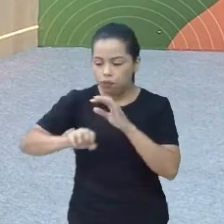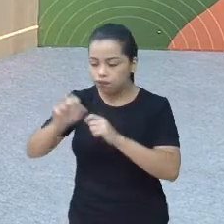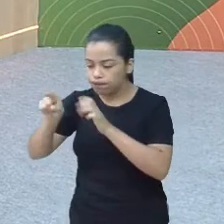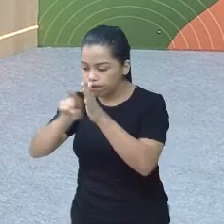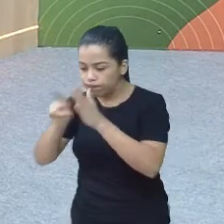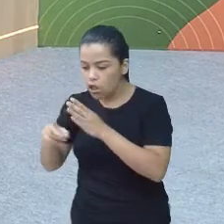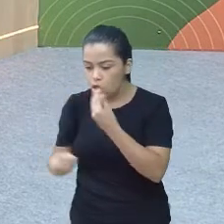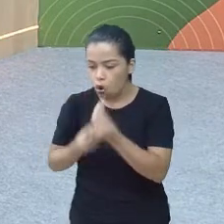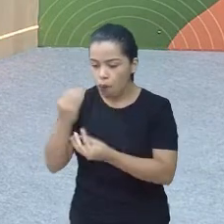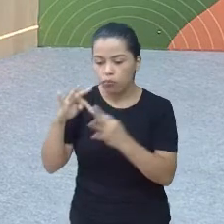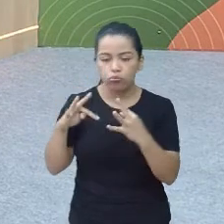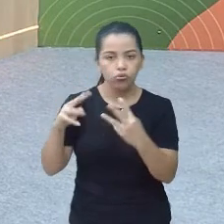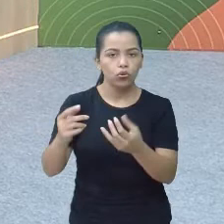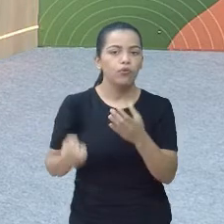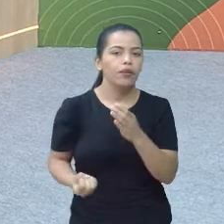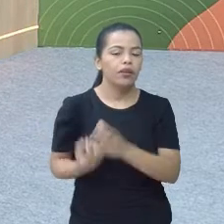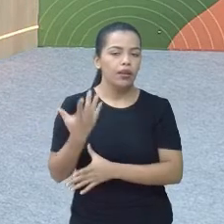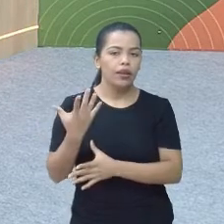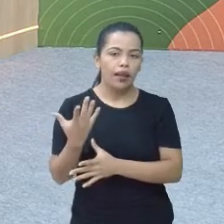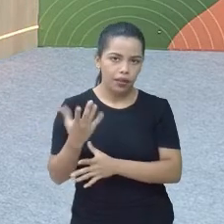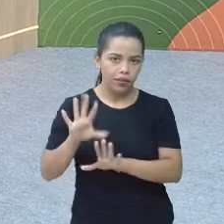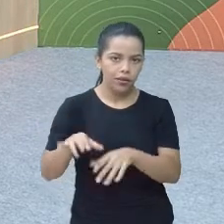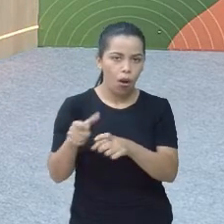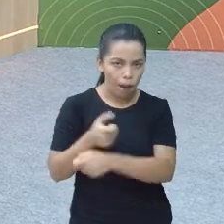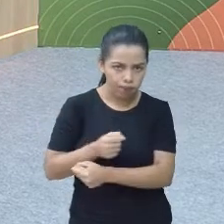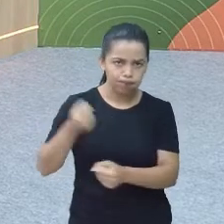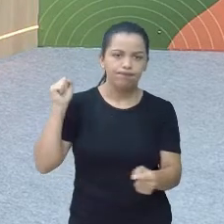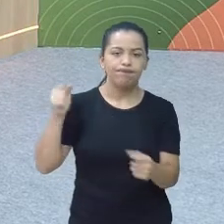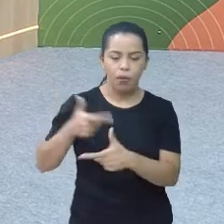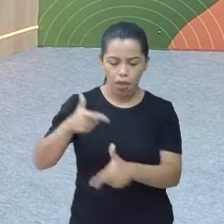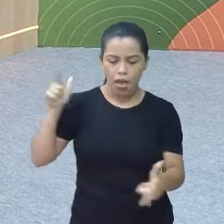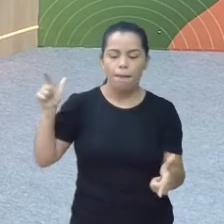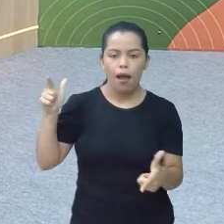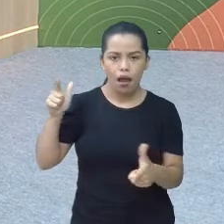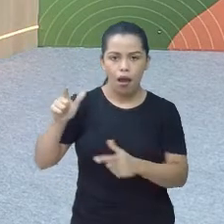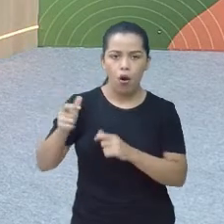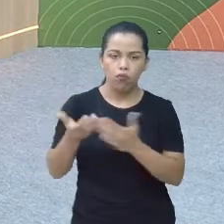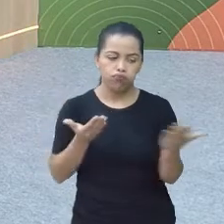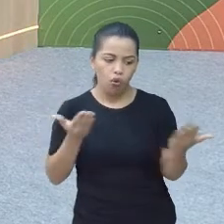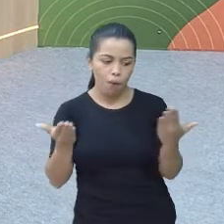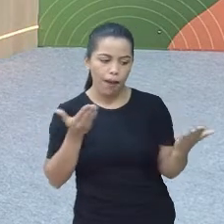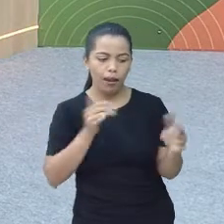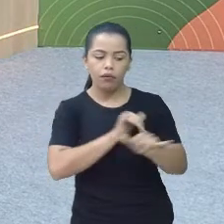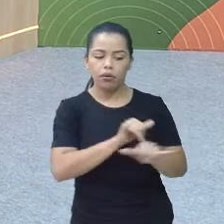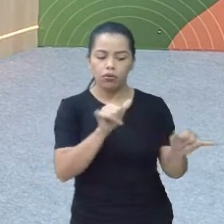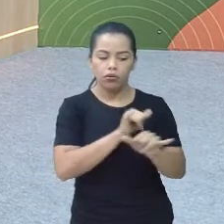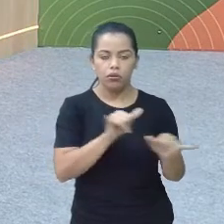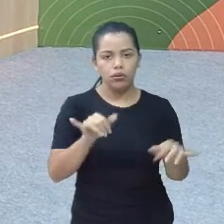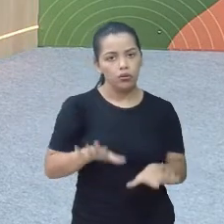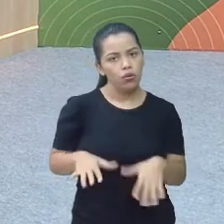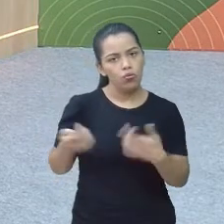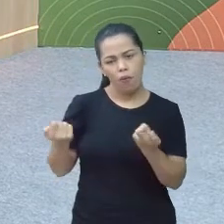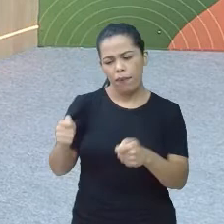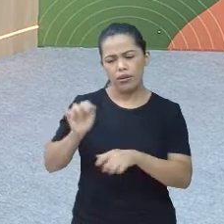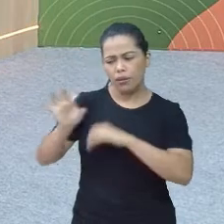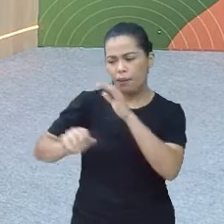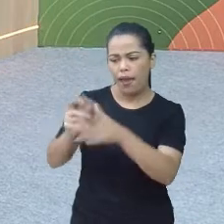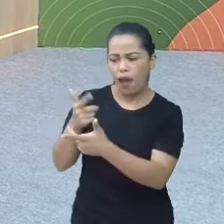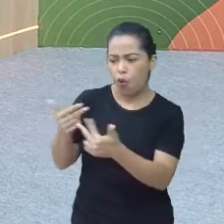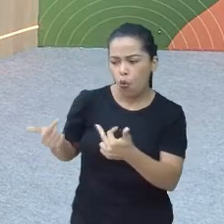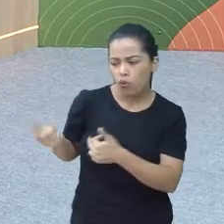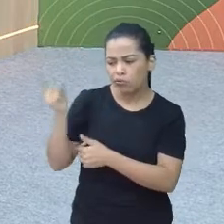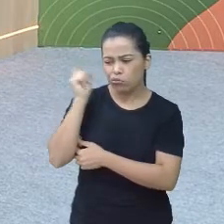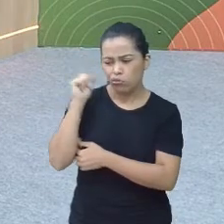gerado, criado. Então, ele é muito mais extenso do que a notícia, ele não recorre a assuntos do cotidiano, então ele